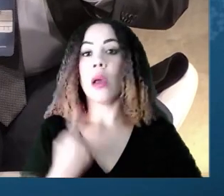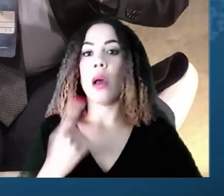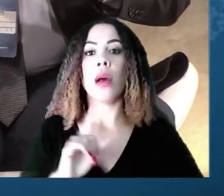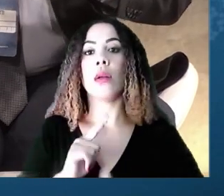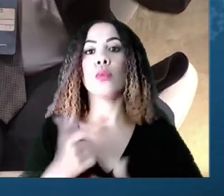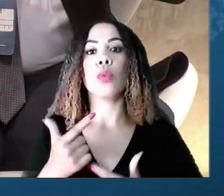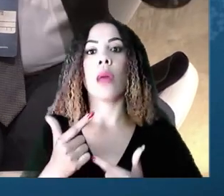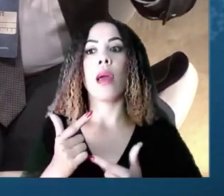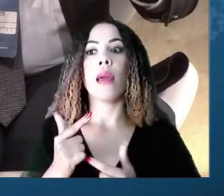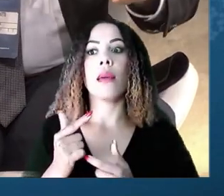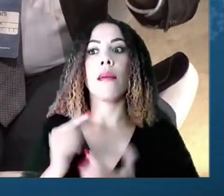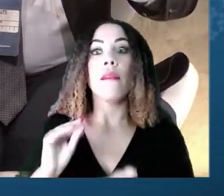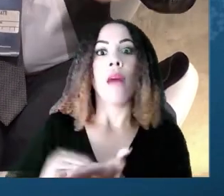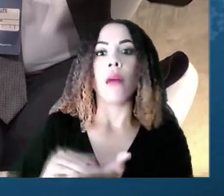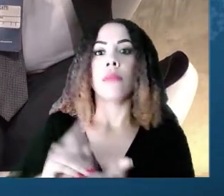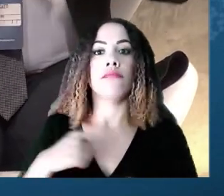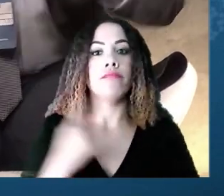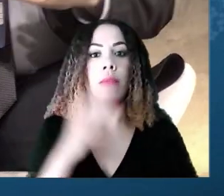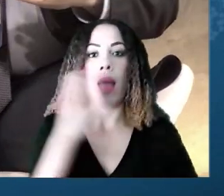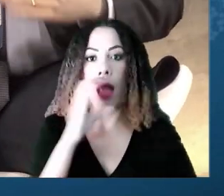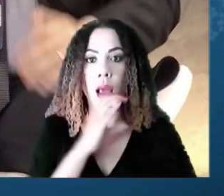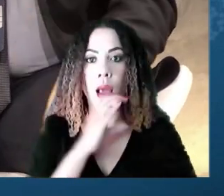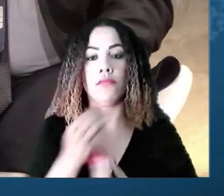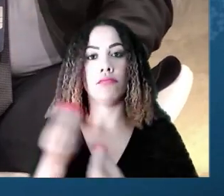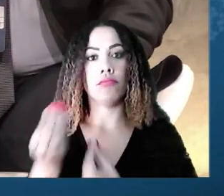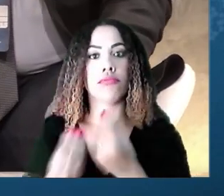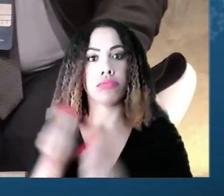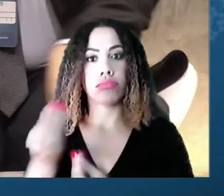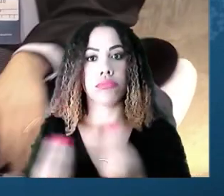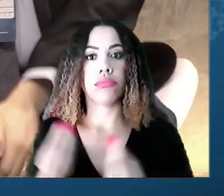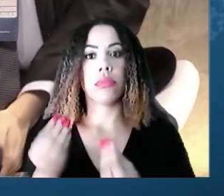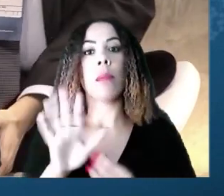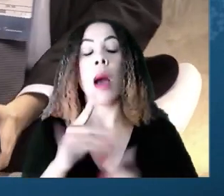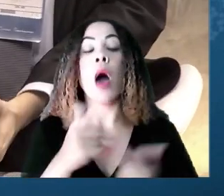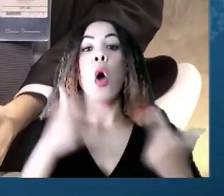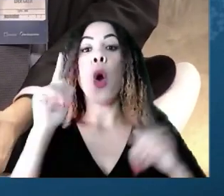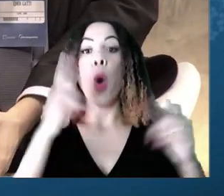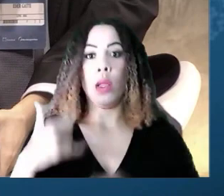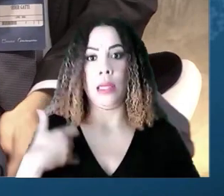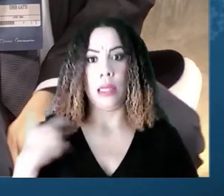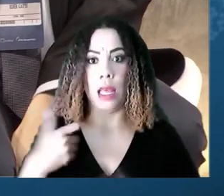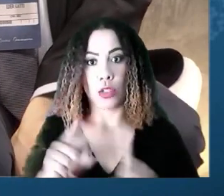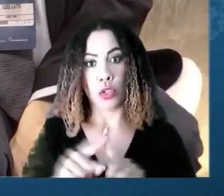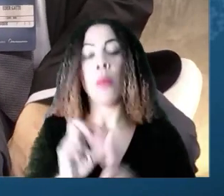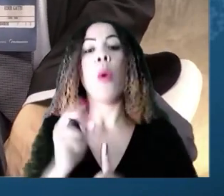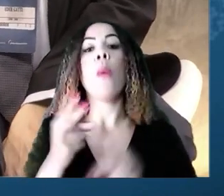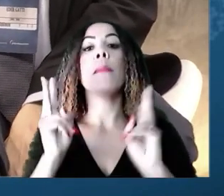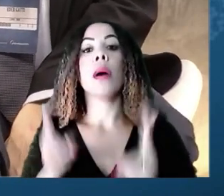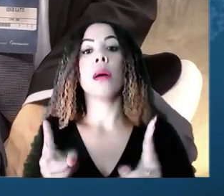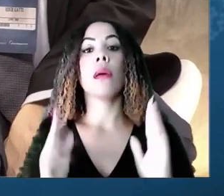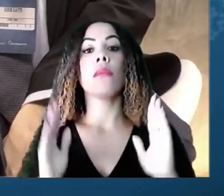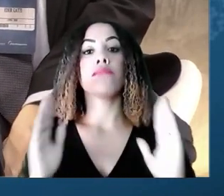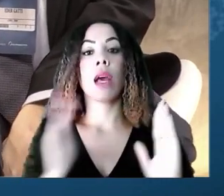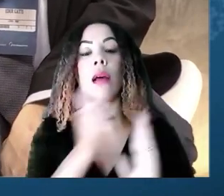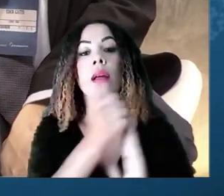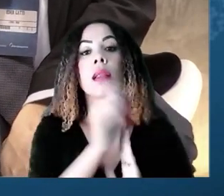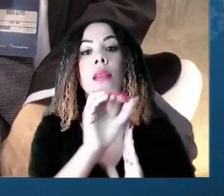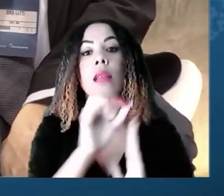nada, inclusive vacina. E, inclusive, na outras faixas etárias, Éder, ou só 10 a 14? Vamos manter 10 a 14